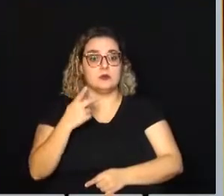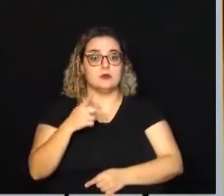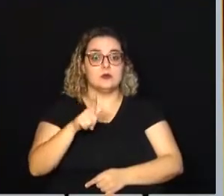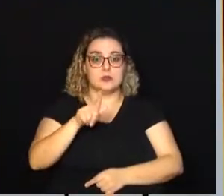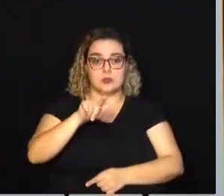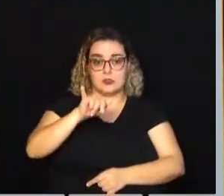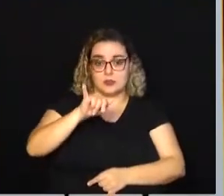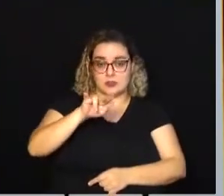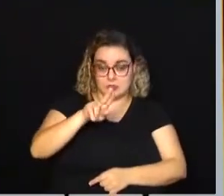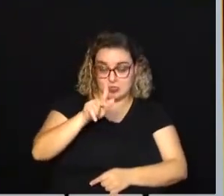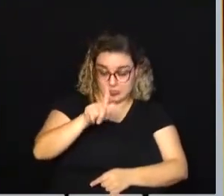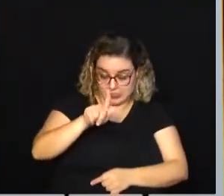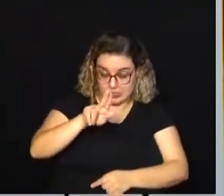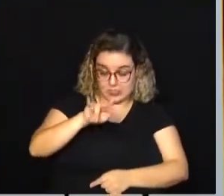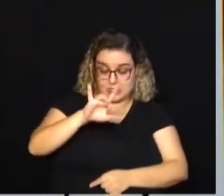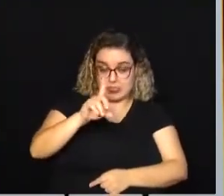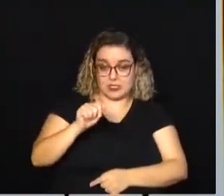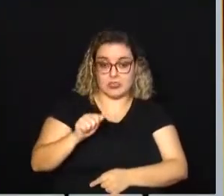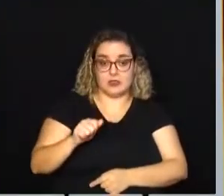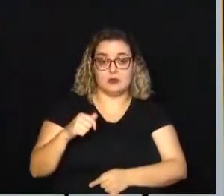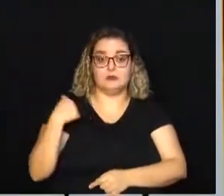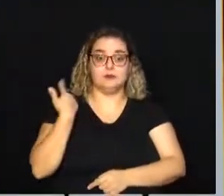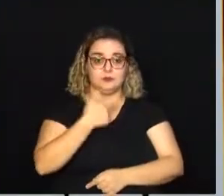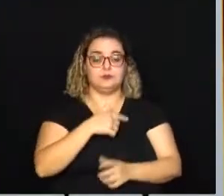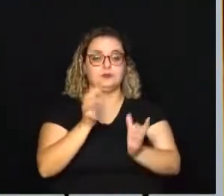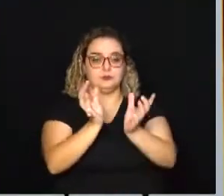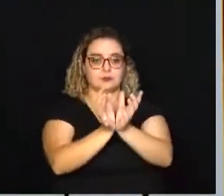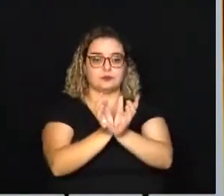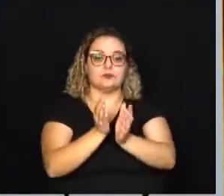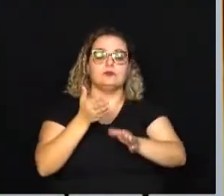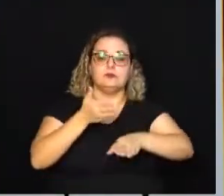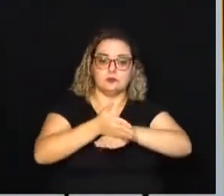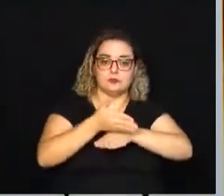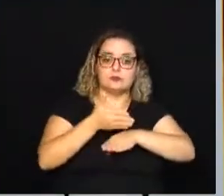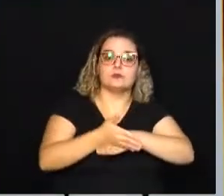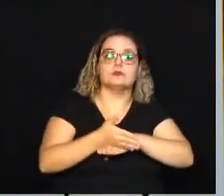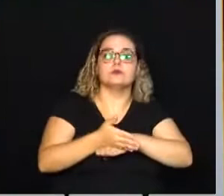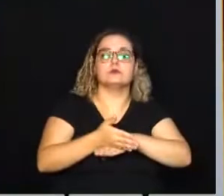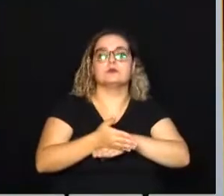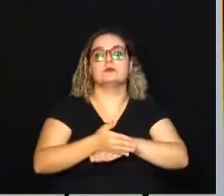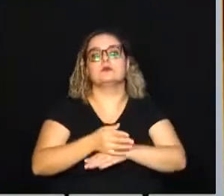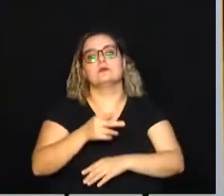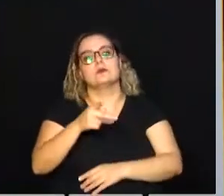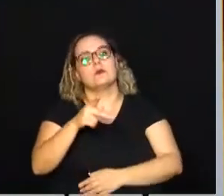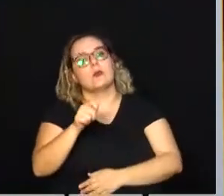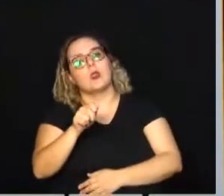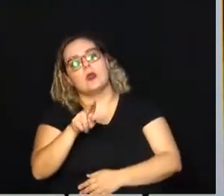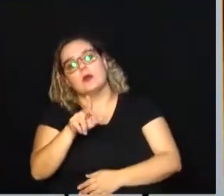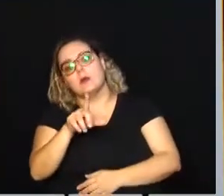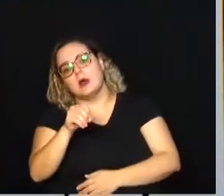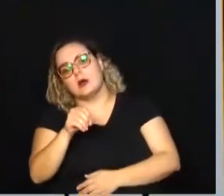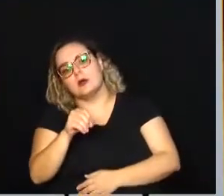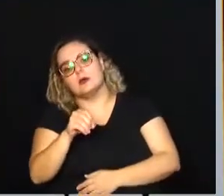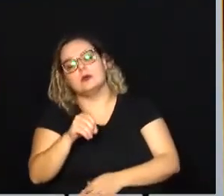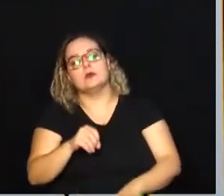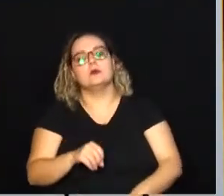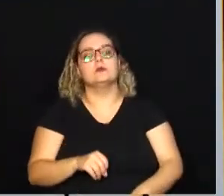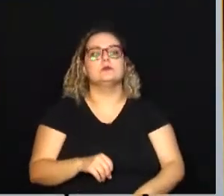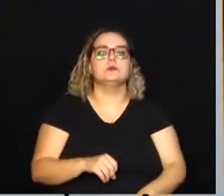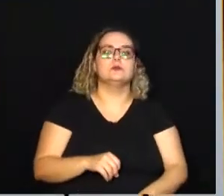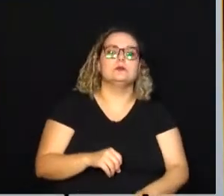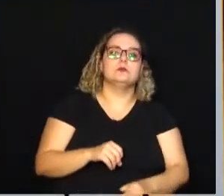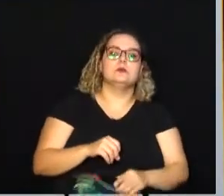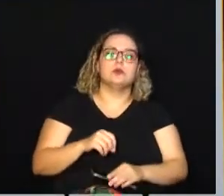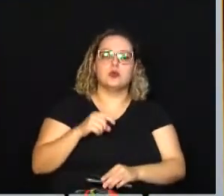comissão, faz parte a vereadora Guida Calisto, o vereador Paulo Búfalo, o vereador